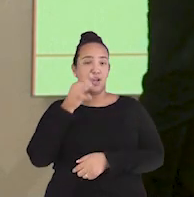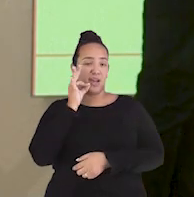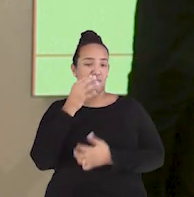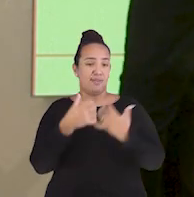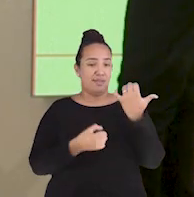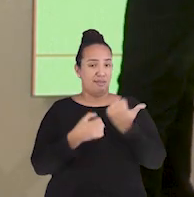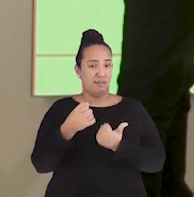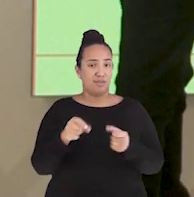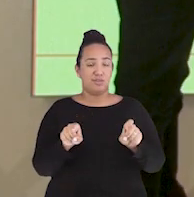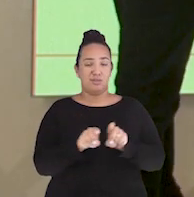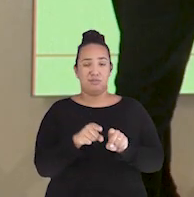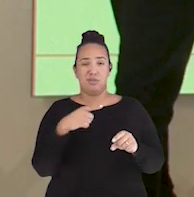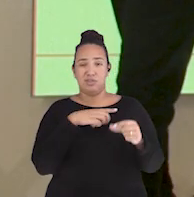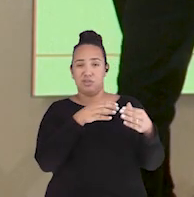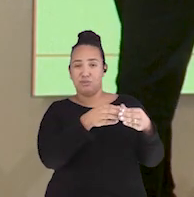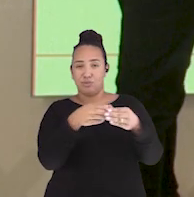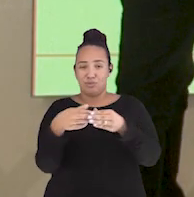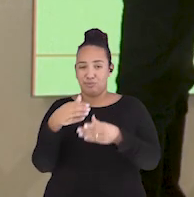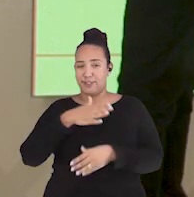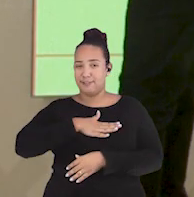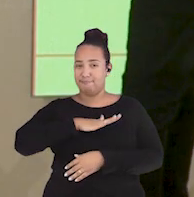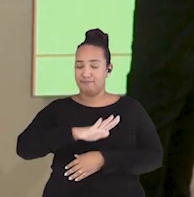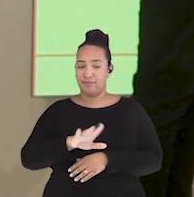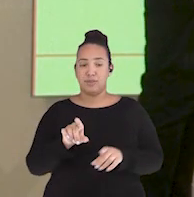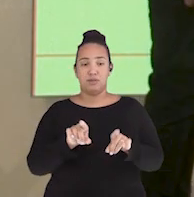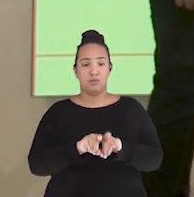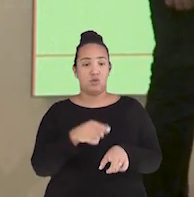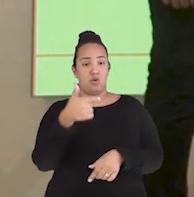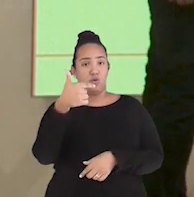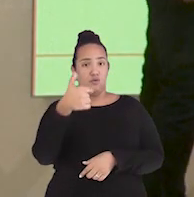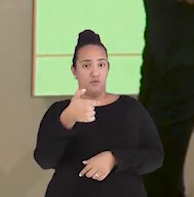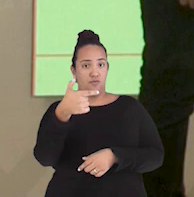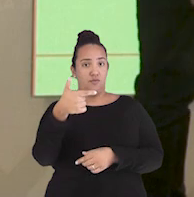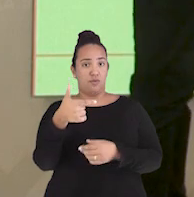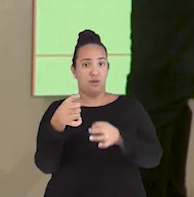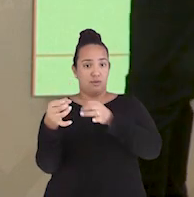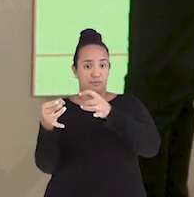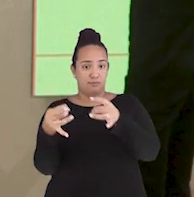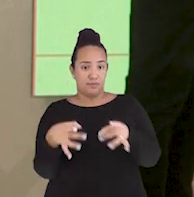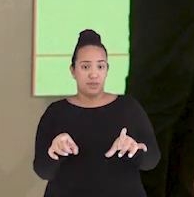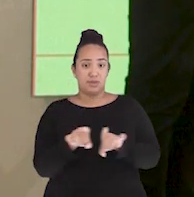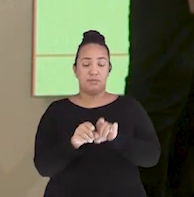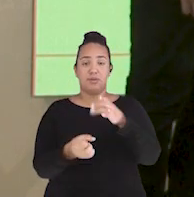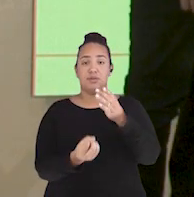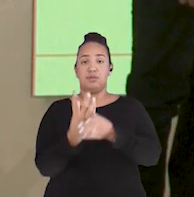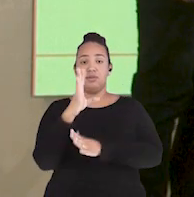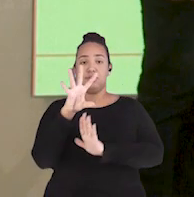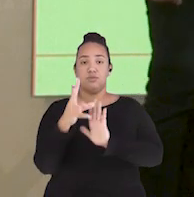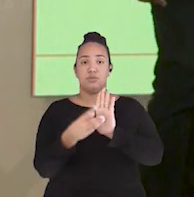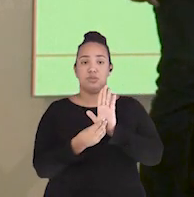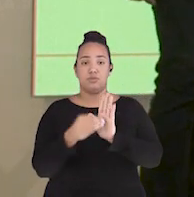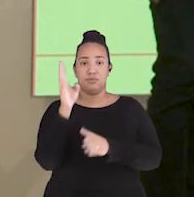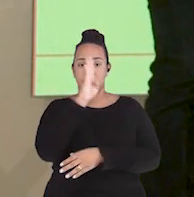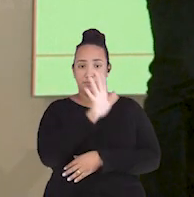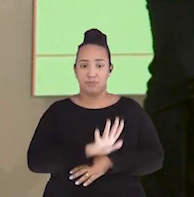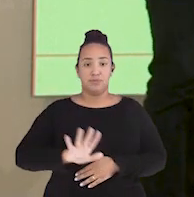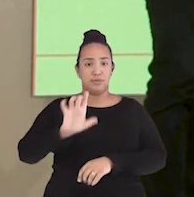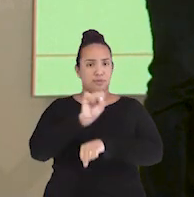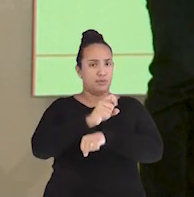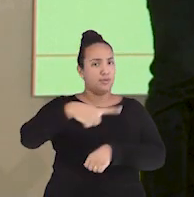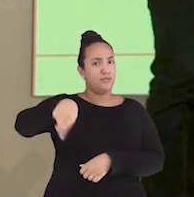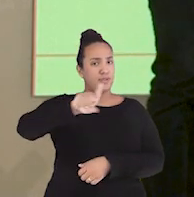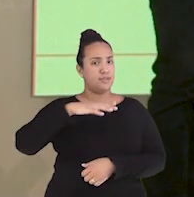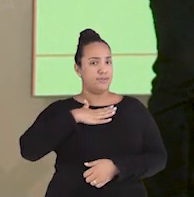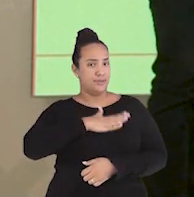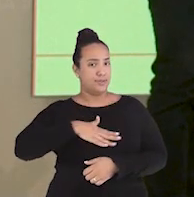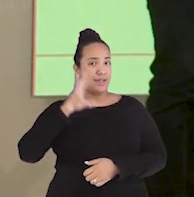leite, a insatisfação das oligarquias, a renúncia do governo Vargas e falamos sobre a criação dos símbolos nacionais.